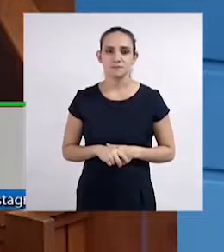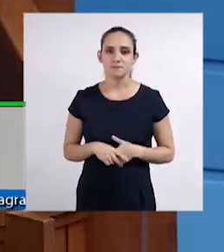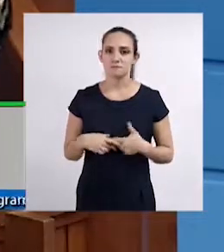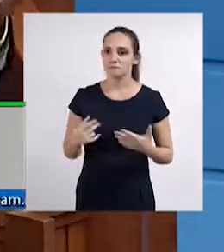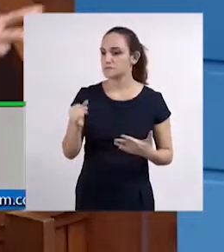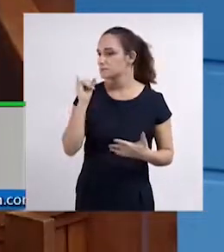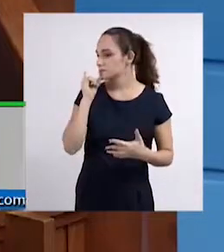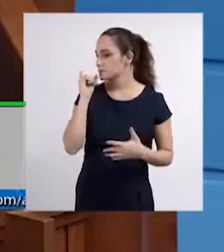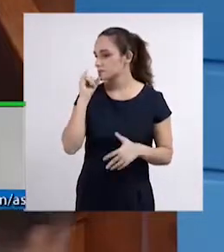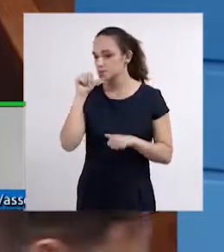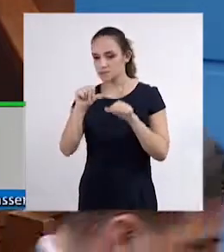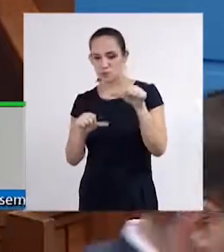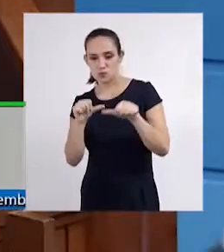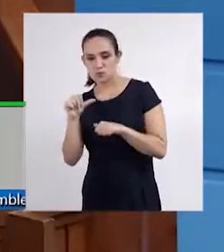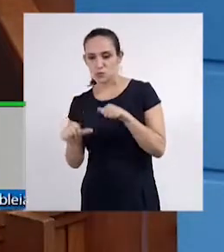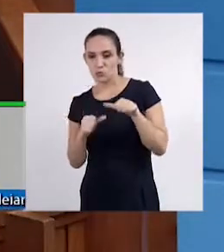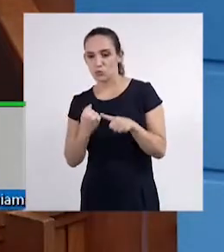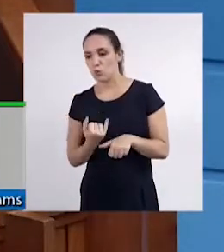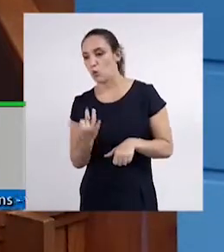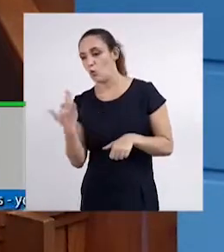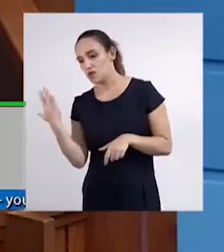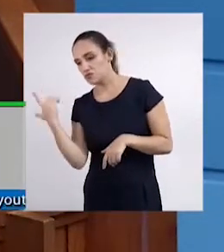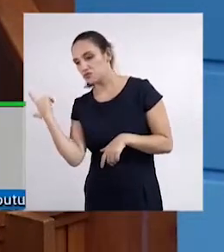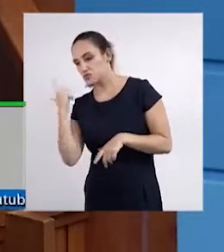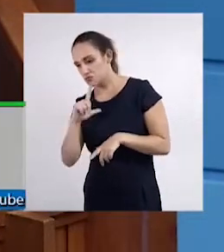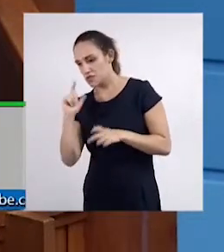Mudar a quantidade do pescado.